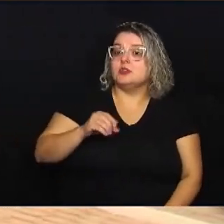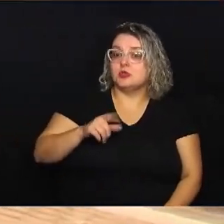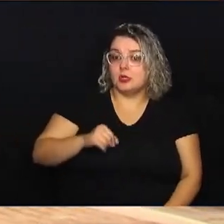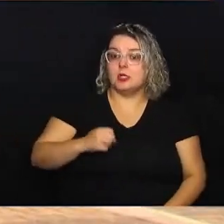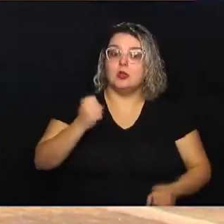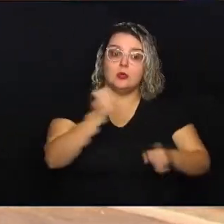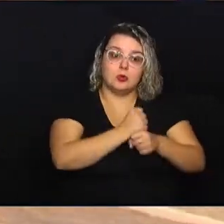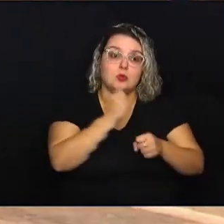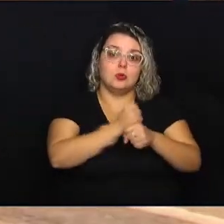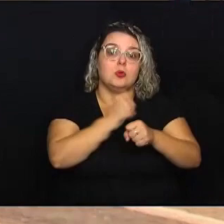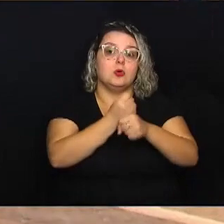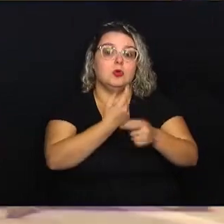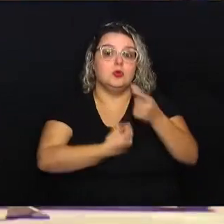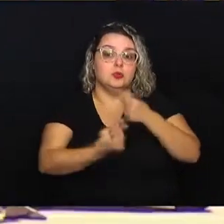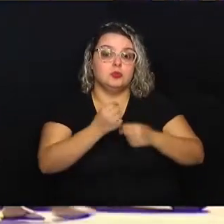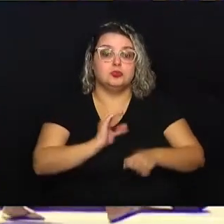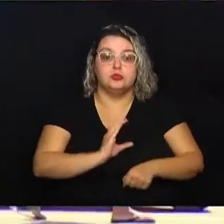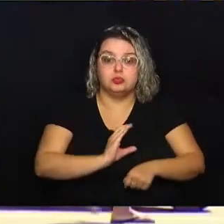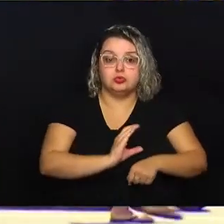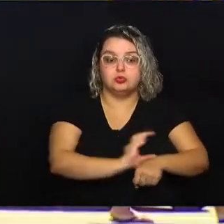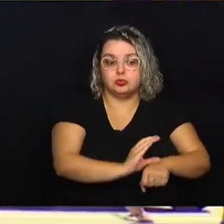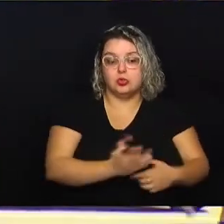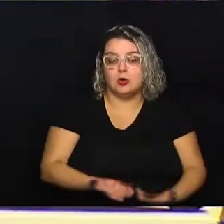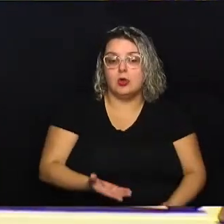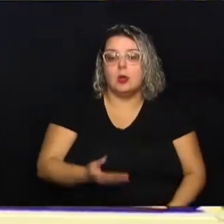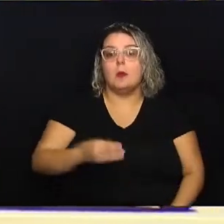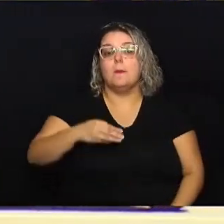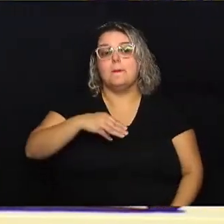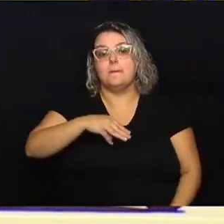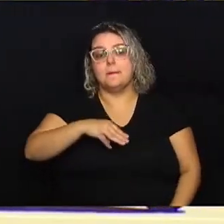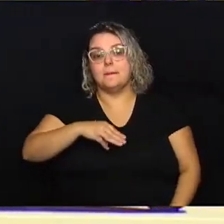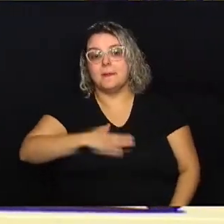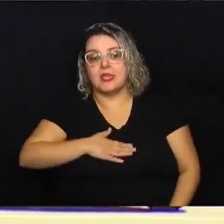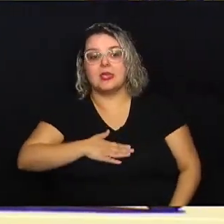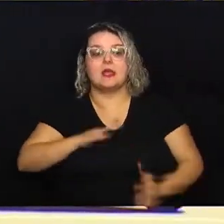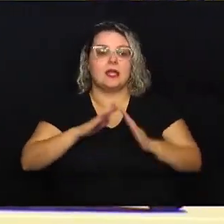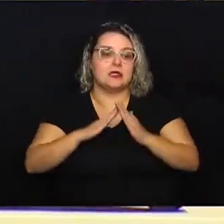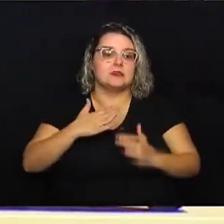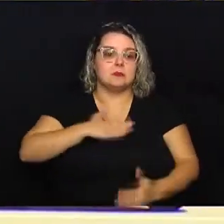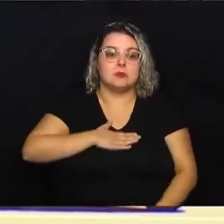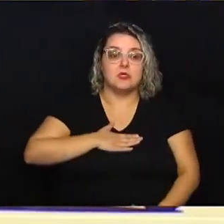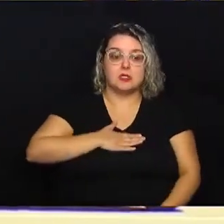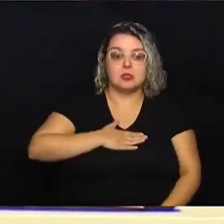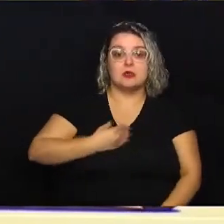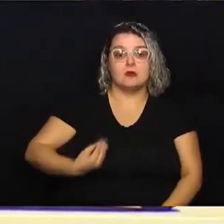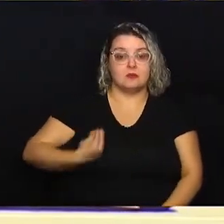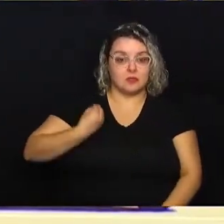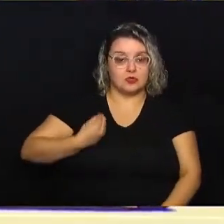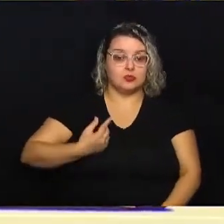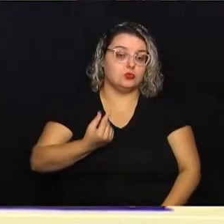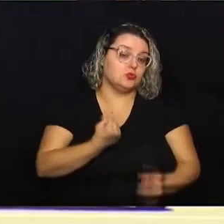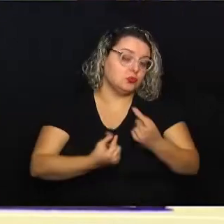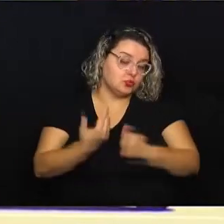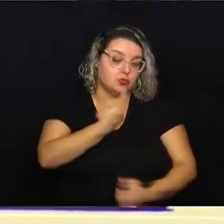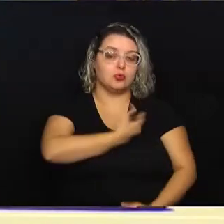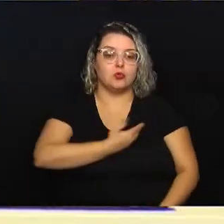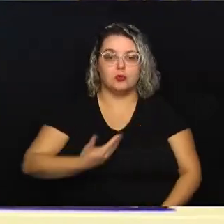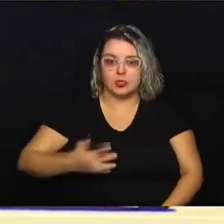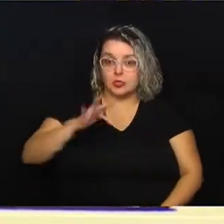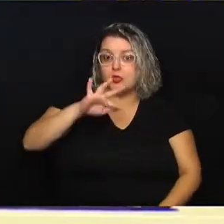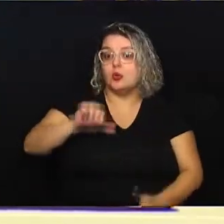com recursos do programa Minha Casa Minha Vida do governo federal e foi o primeiro conjunto